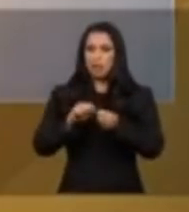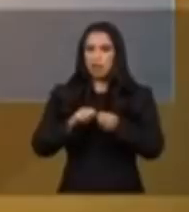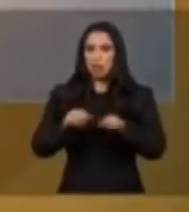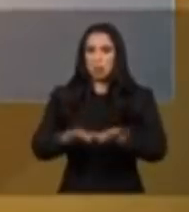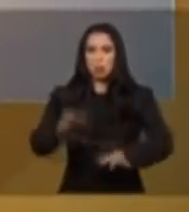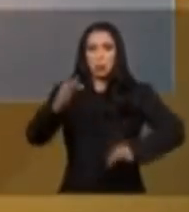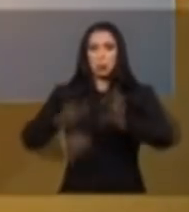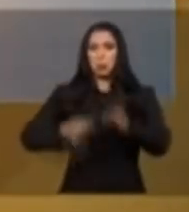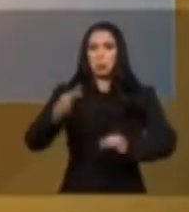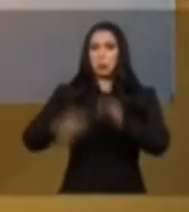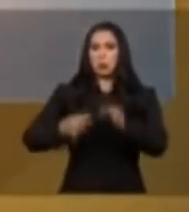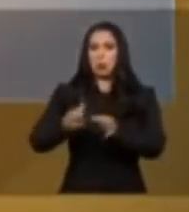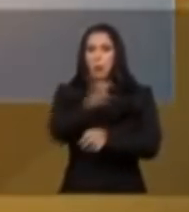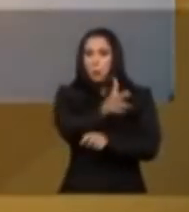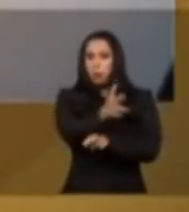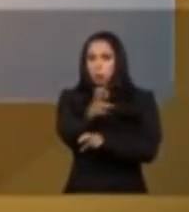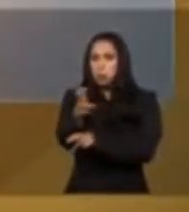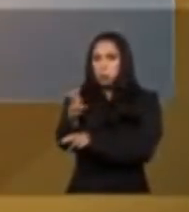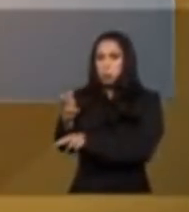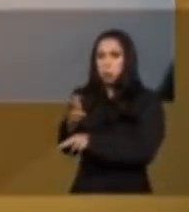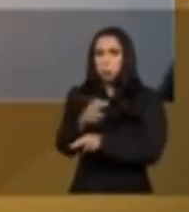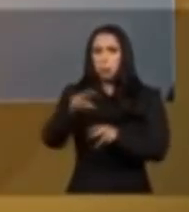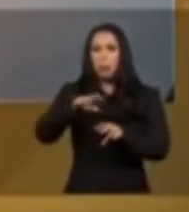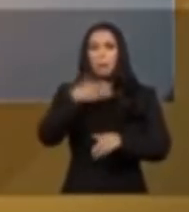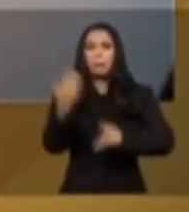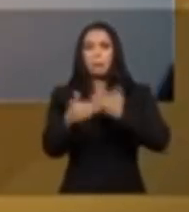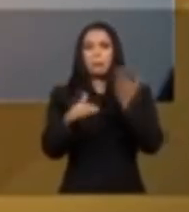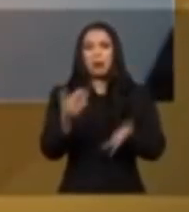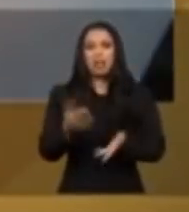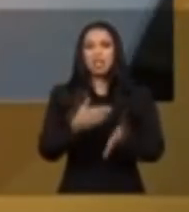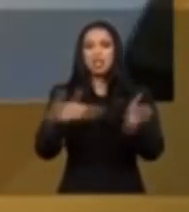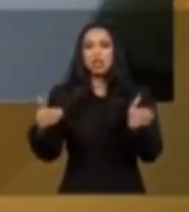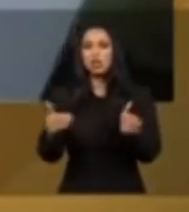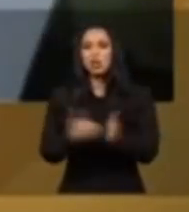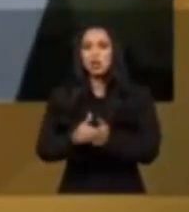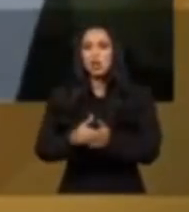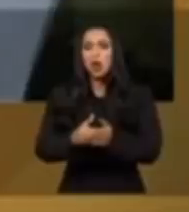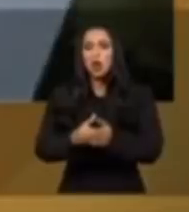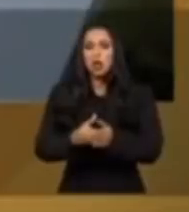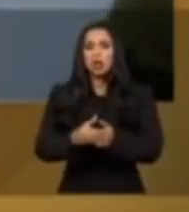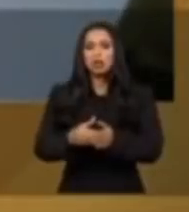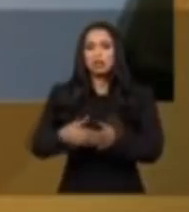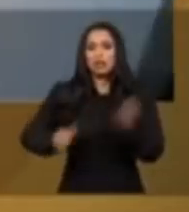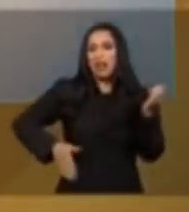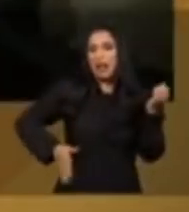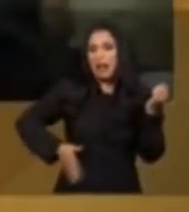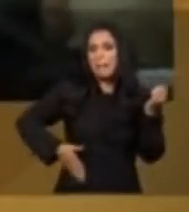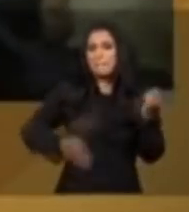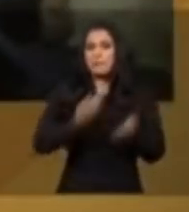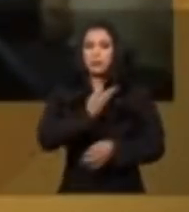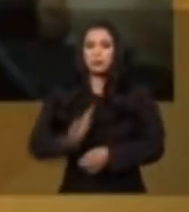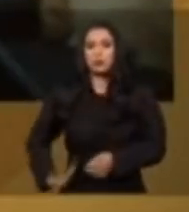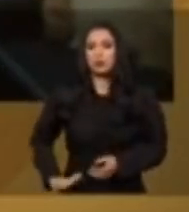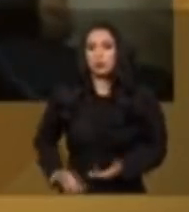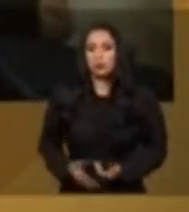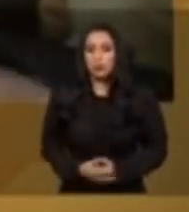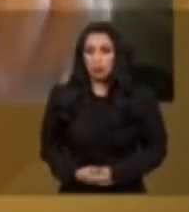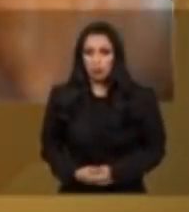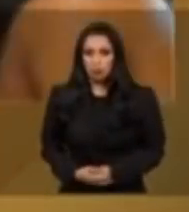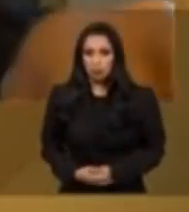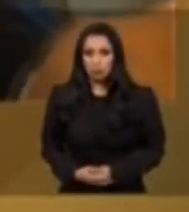praça pública com direito a fuzilamento e todos os parasitas e vagabundos estatais.